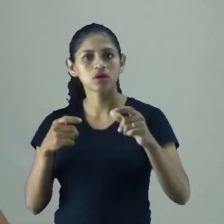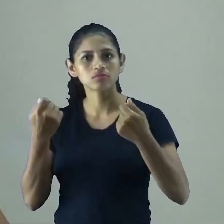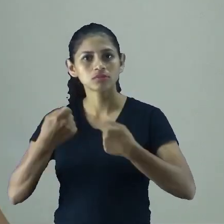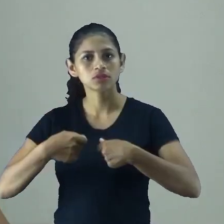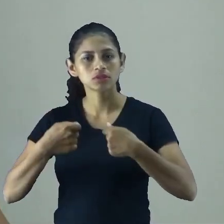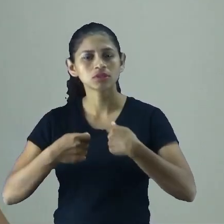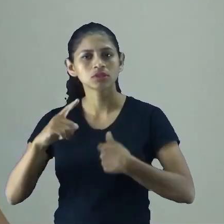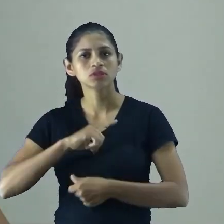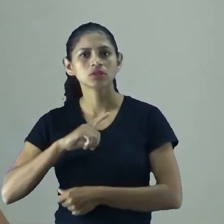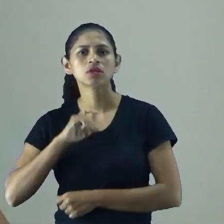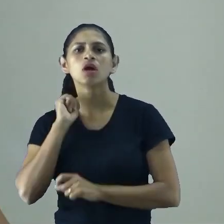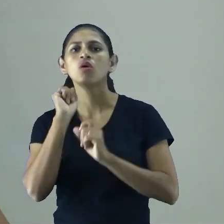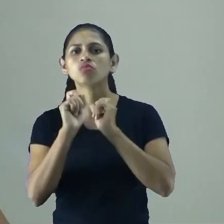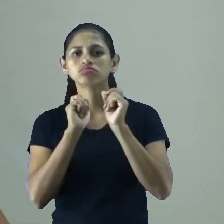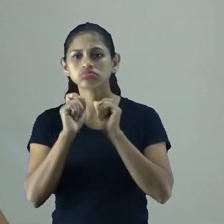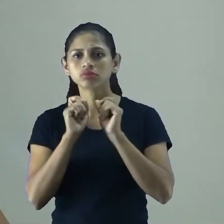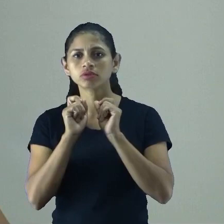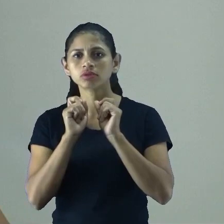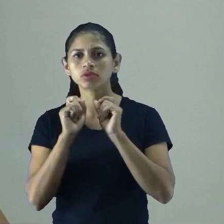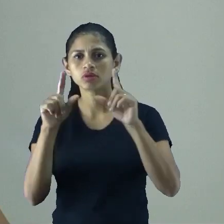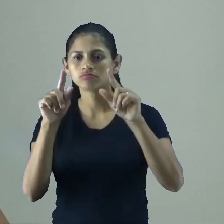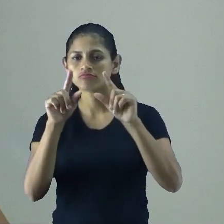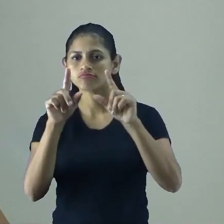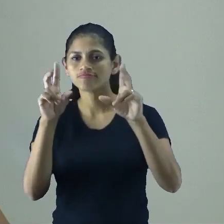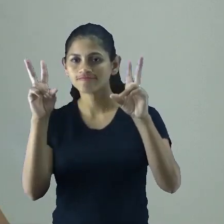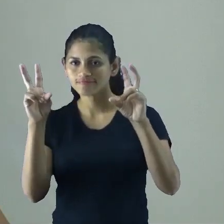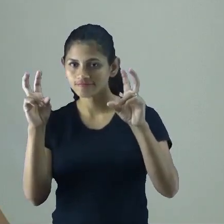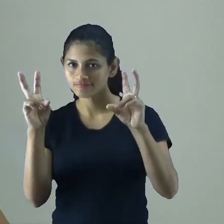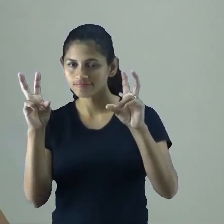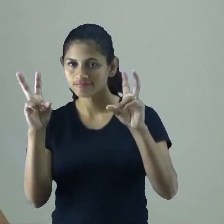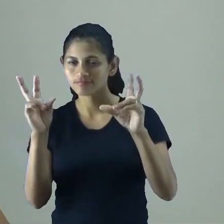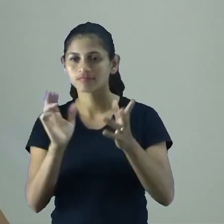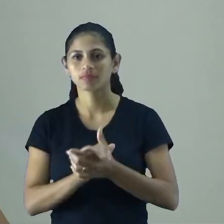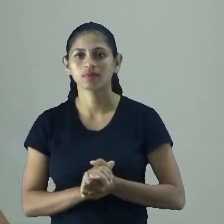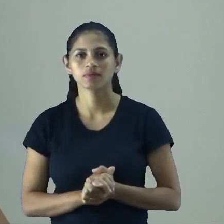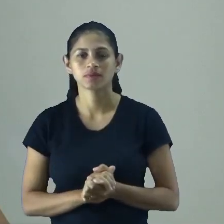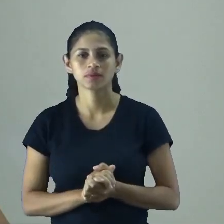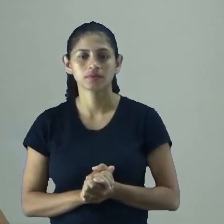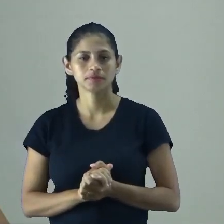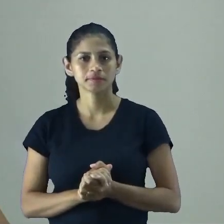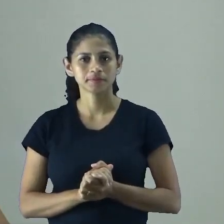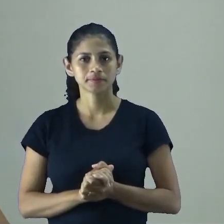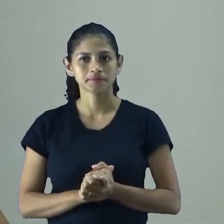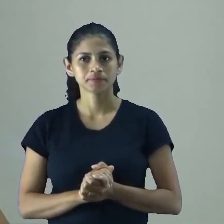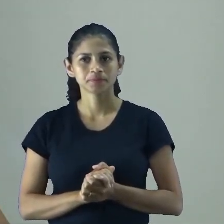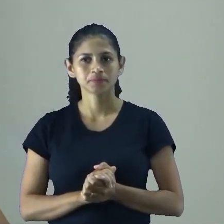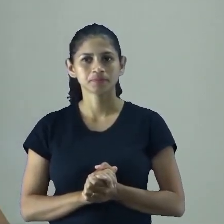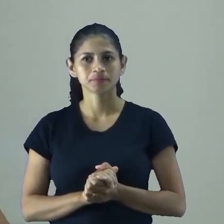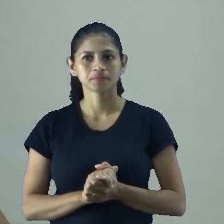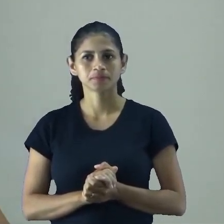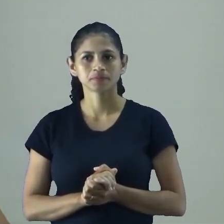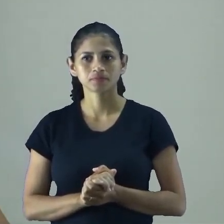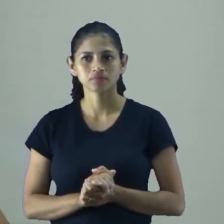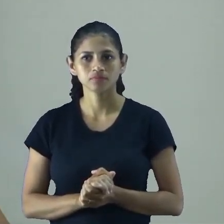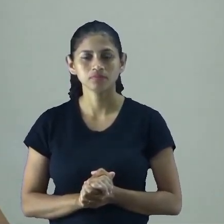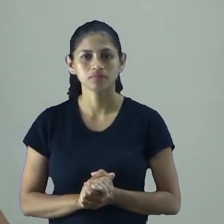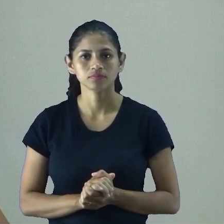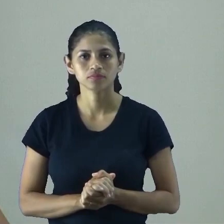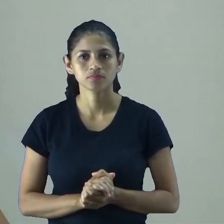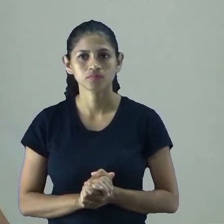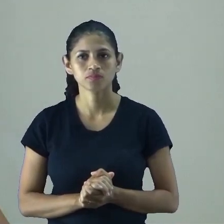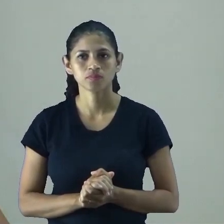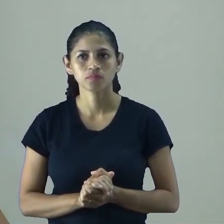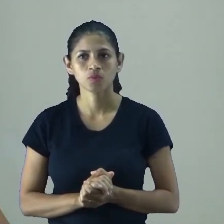título né e o título como se trata dos mesmos dados no mesmo assunto também vai ser o mesmo né